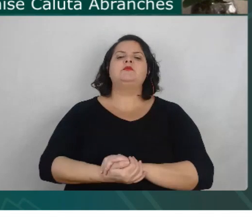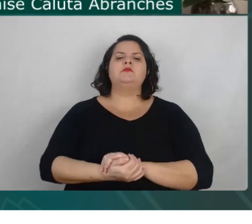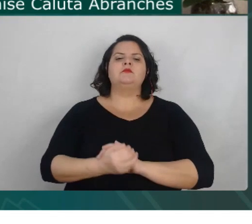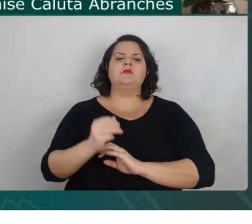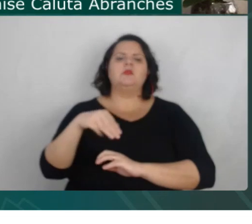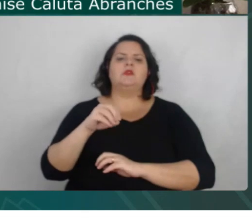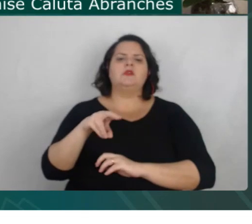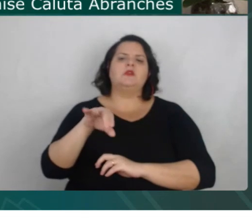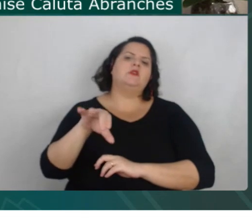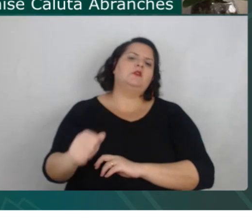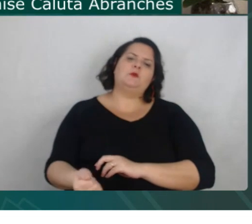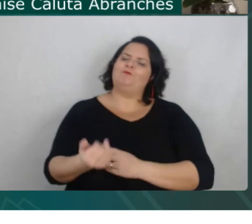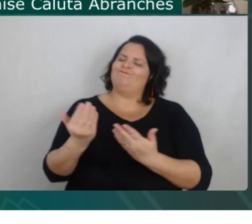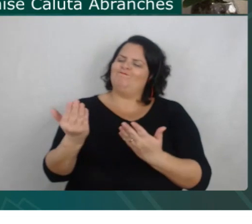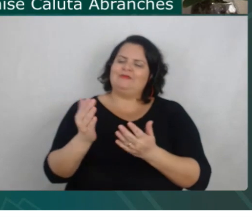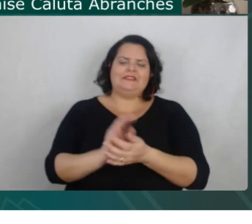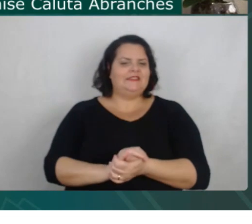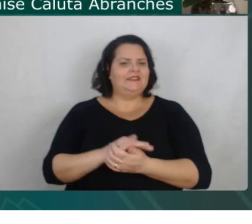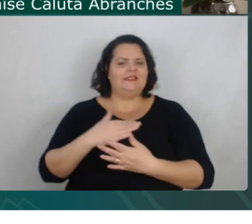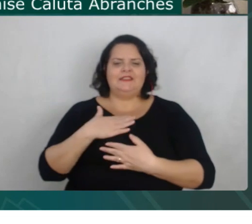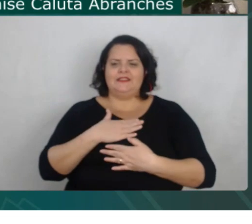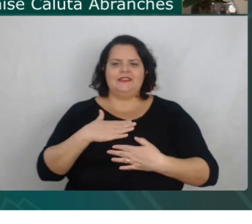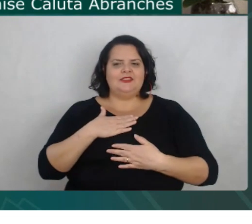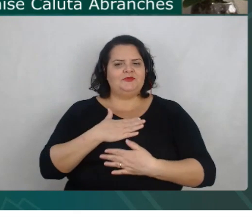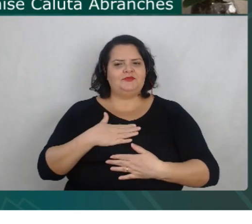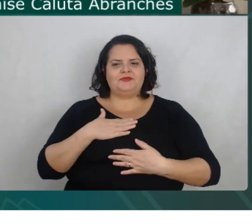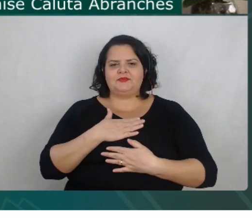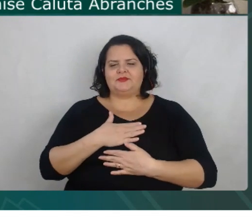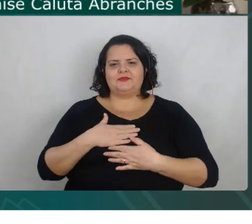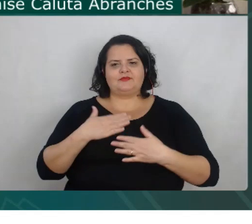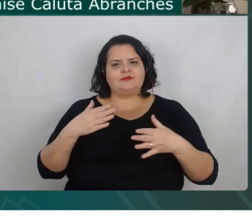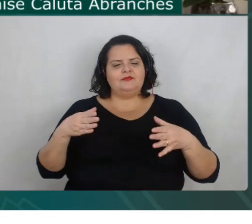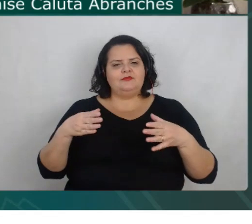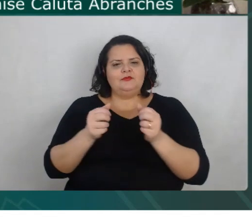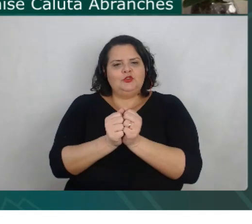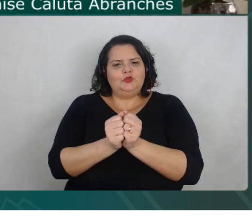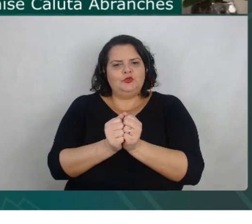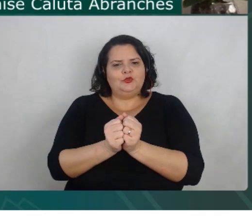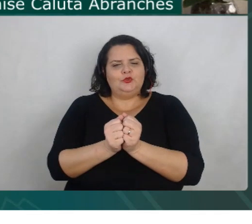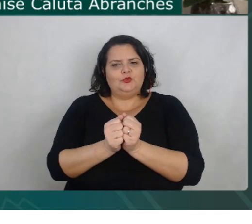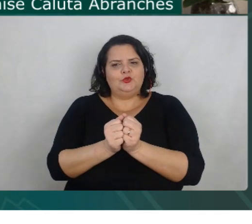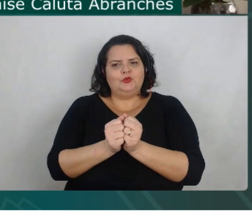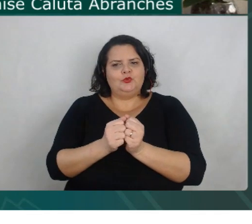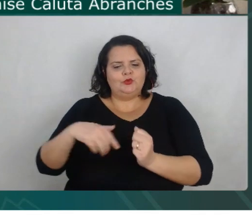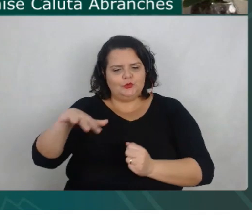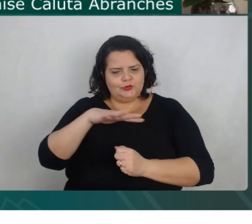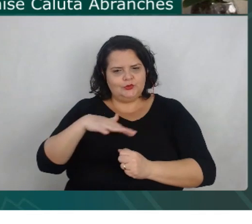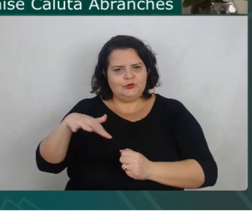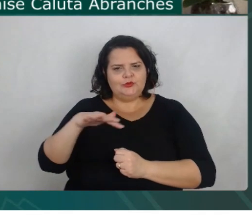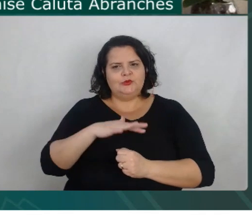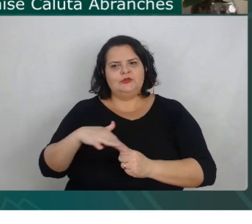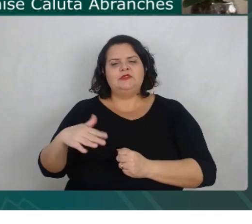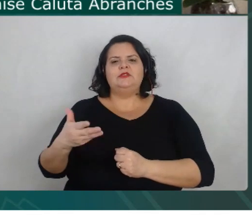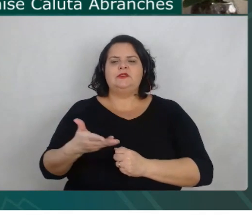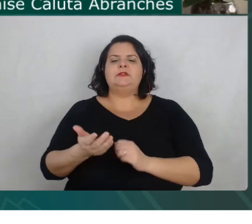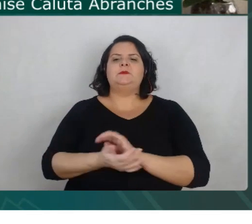muito generosa, foi um imenso prazer poder compartilhar com você, ser coordenada essa mesa por você tão brilhantemente, e